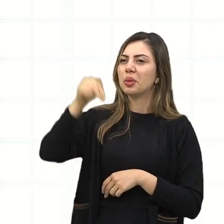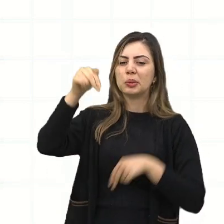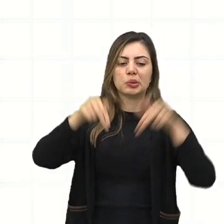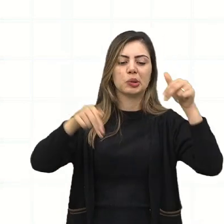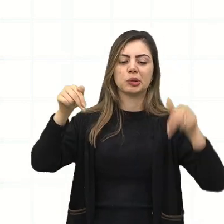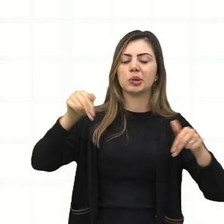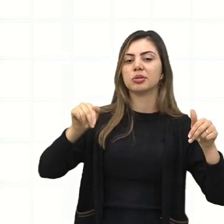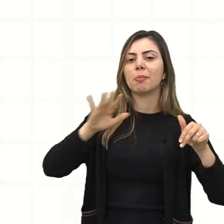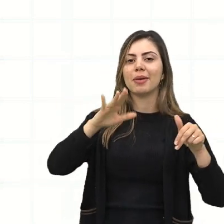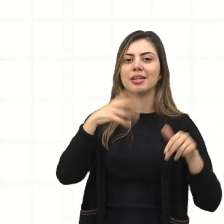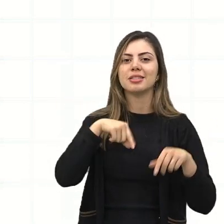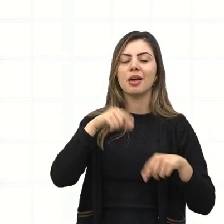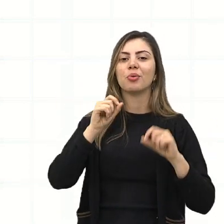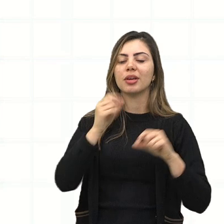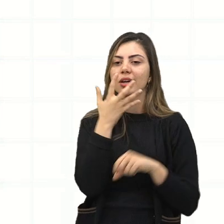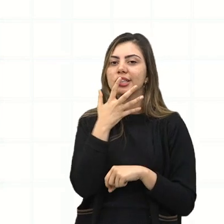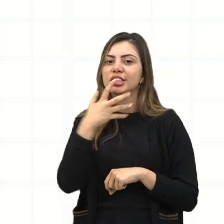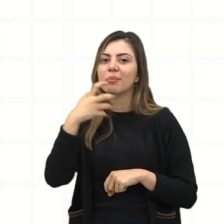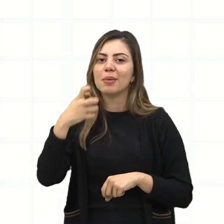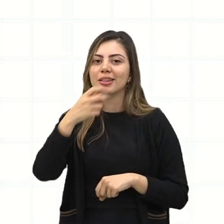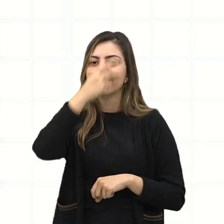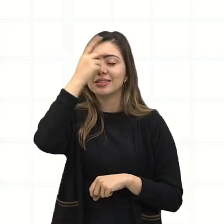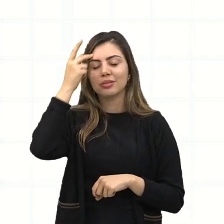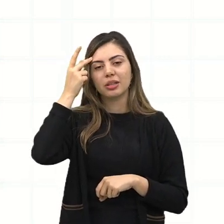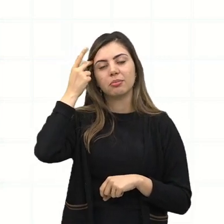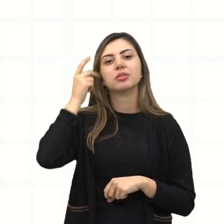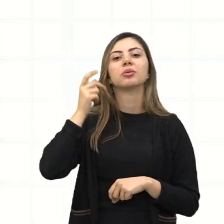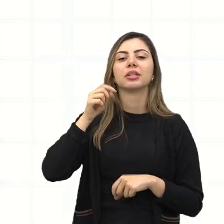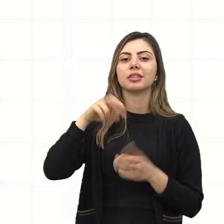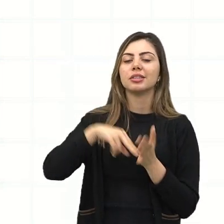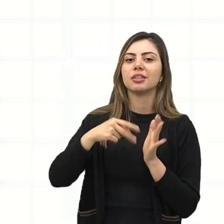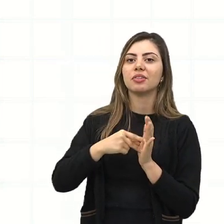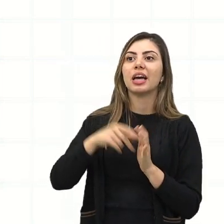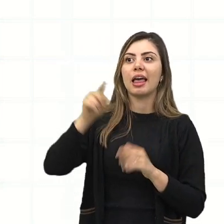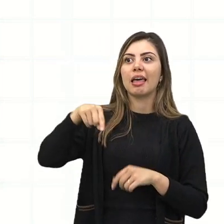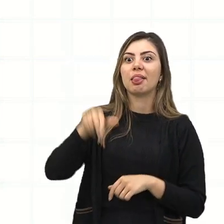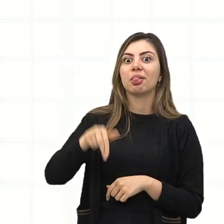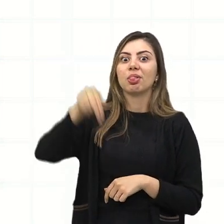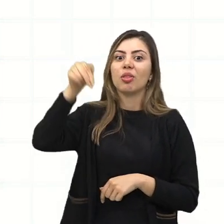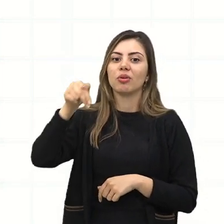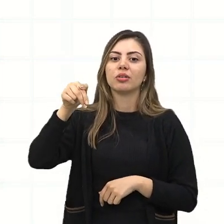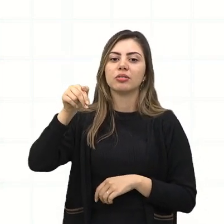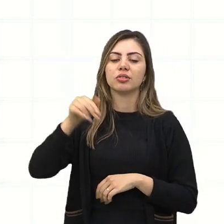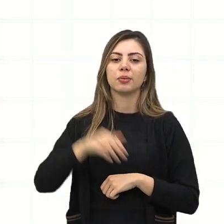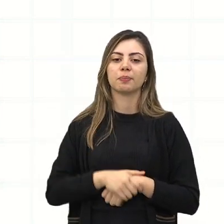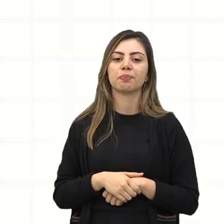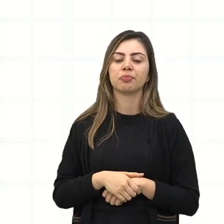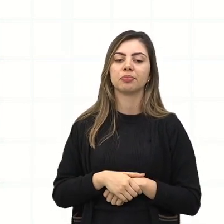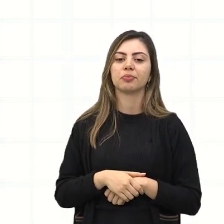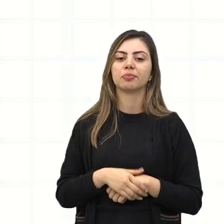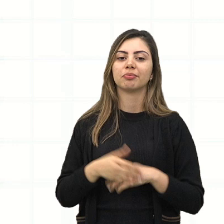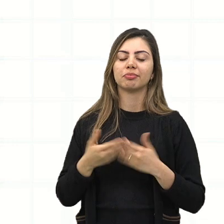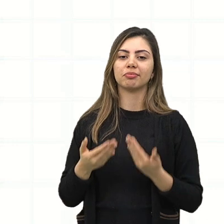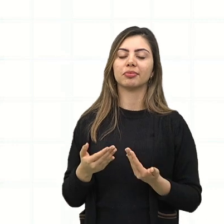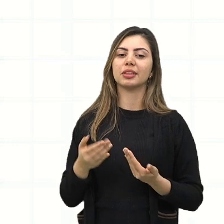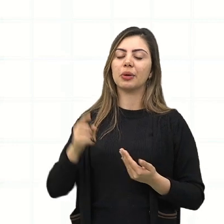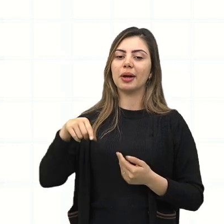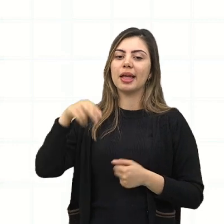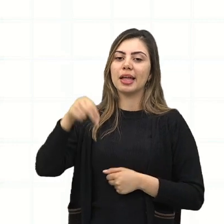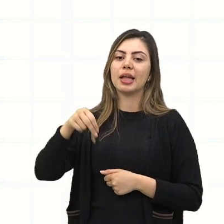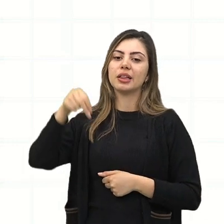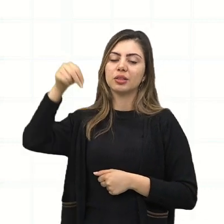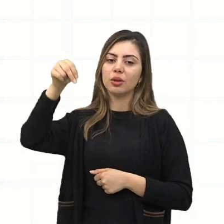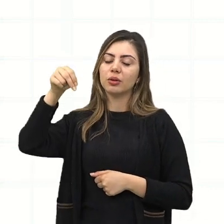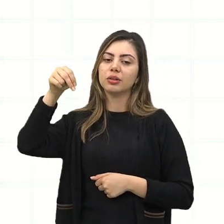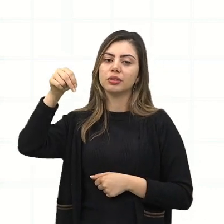justamente para chamar a atenção que era bem ao norte, mas não tão ao norte que seja próximo dessas